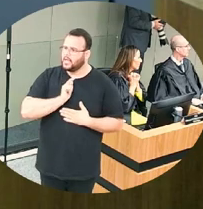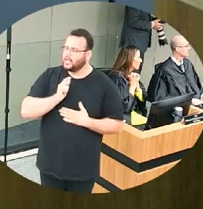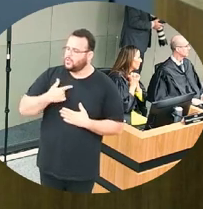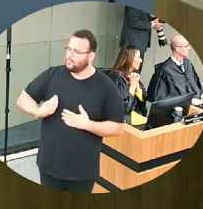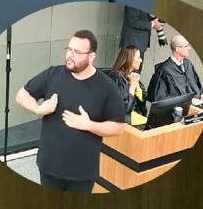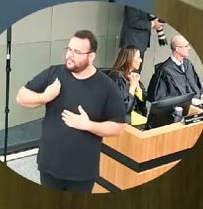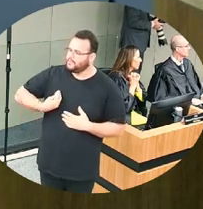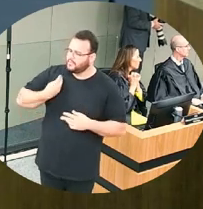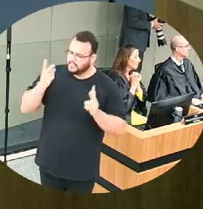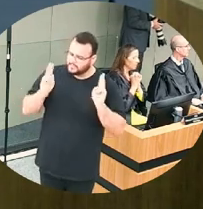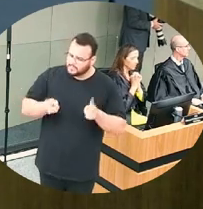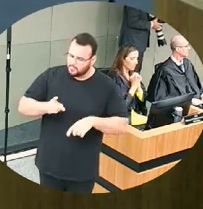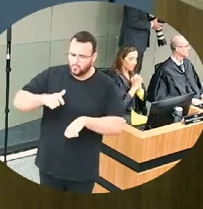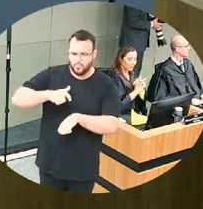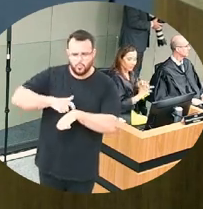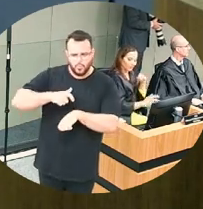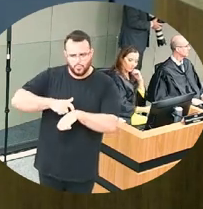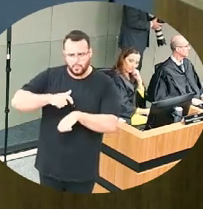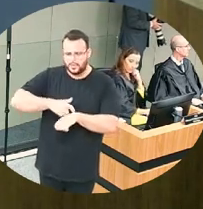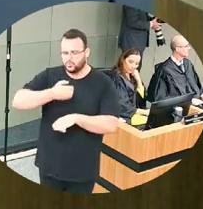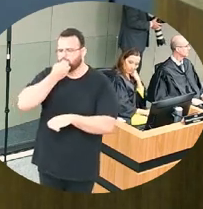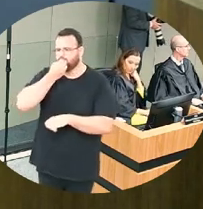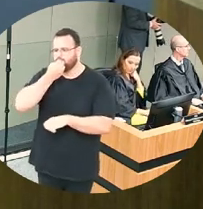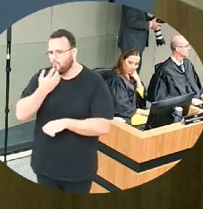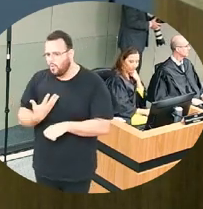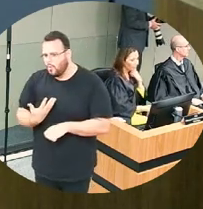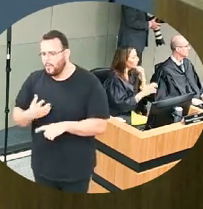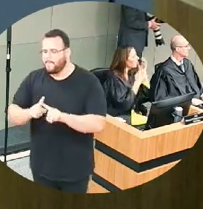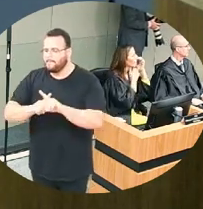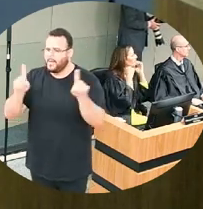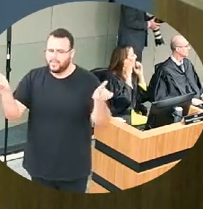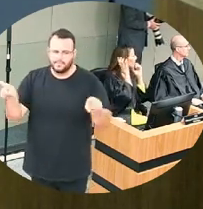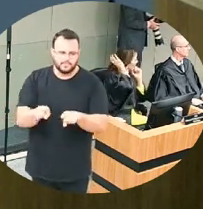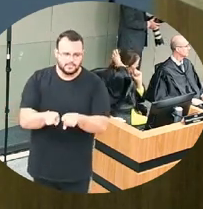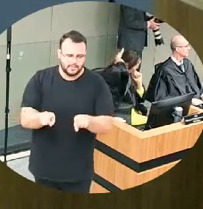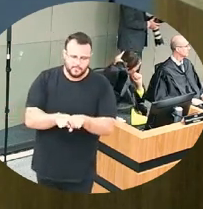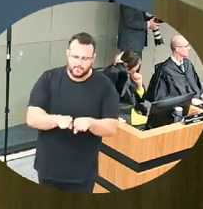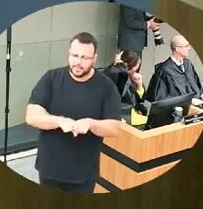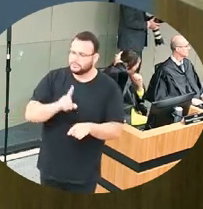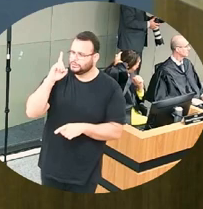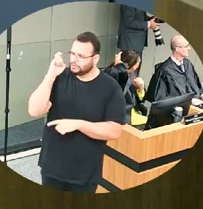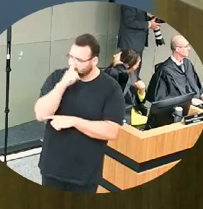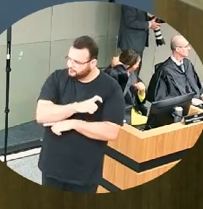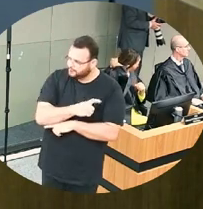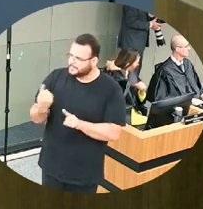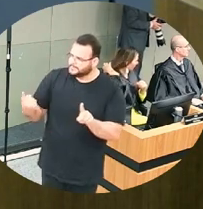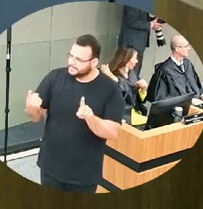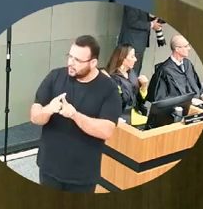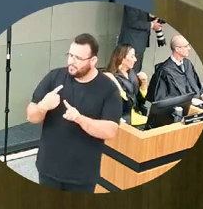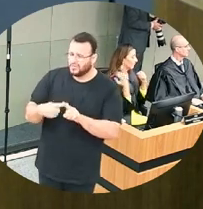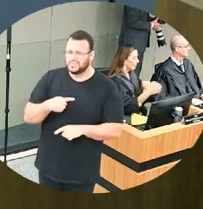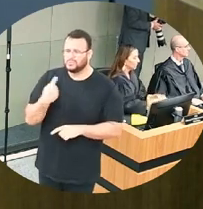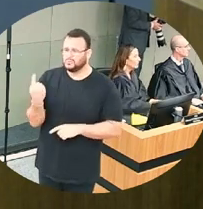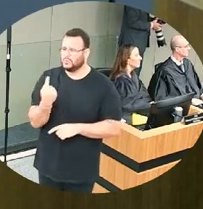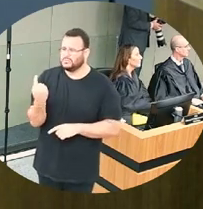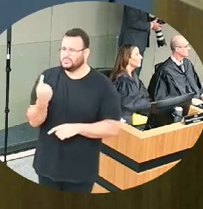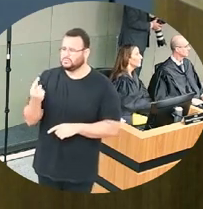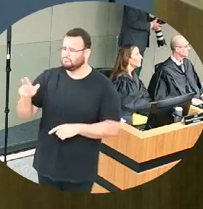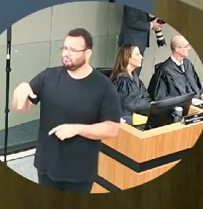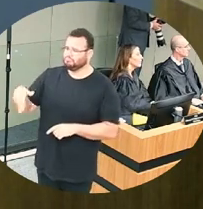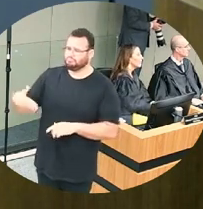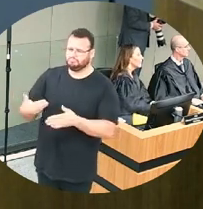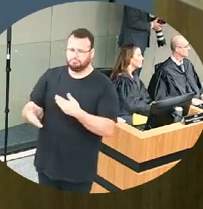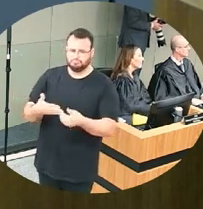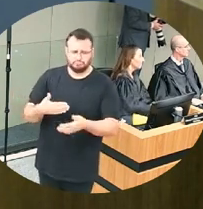estarei do seu lado nos momentos bons mas também nos momentos difíceis porque sozinho não se vai a lugar